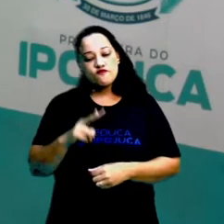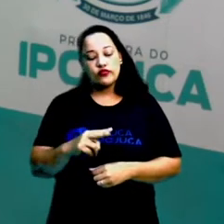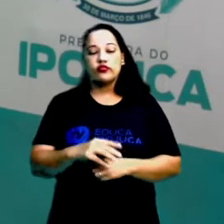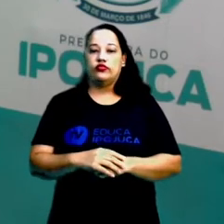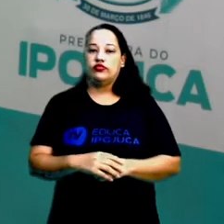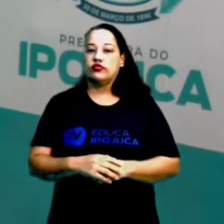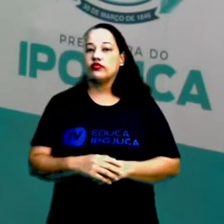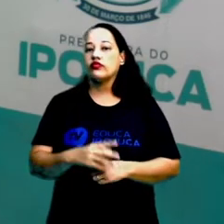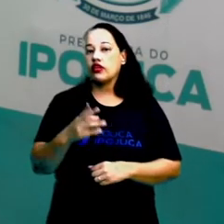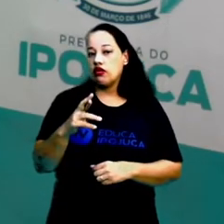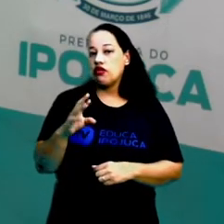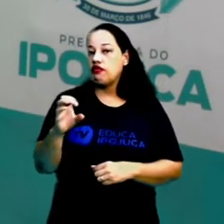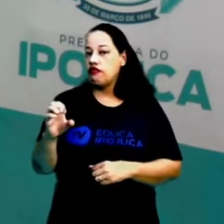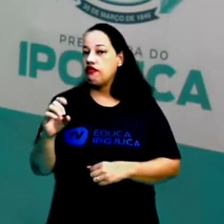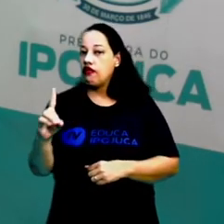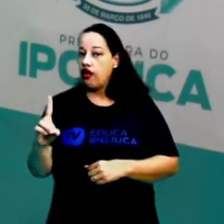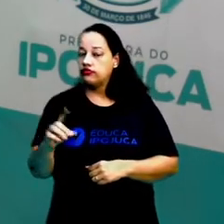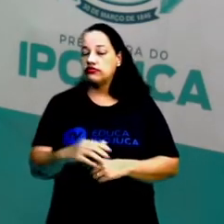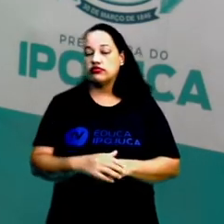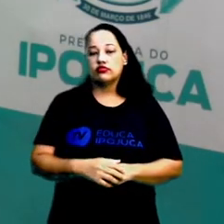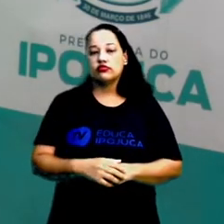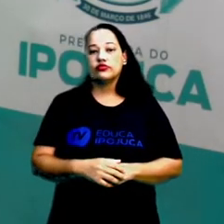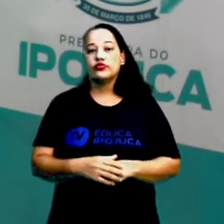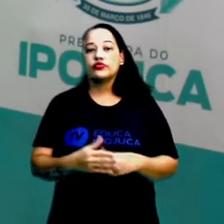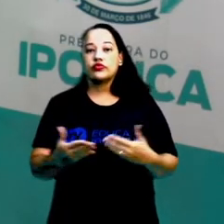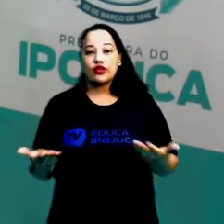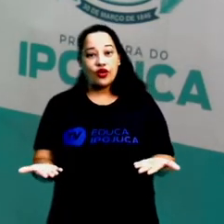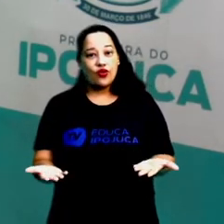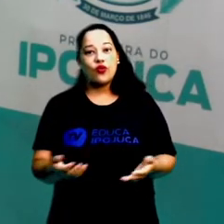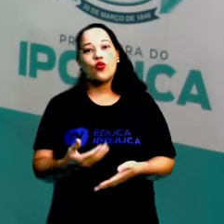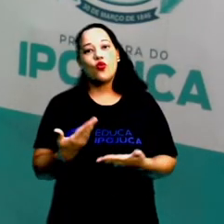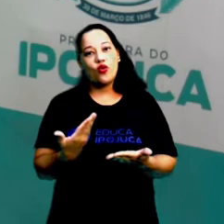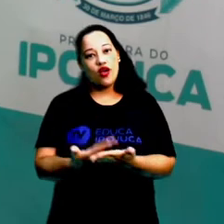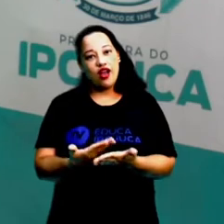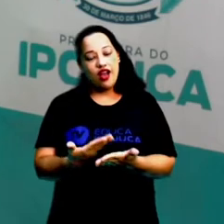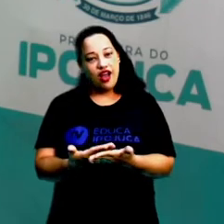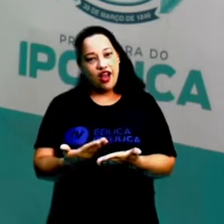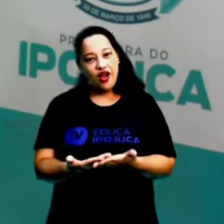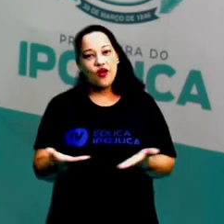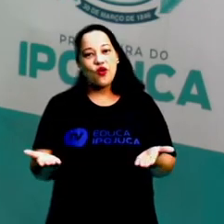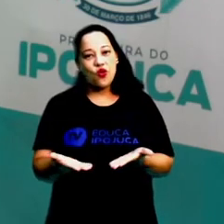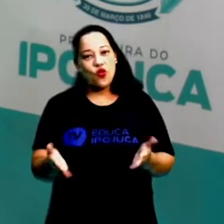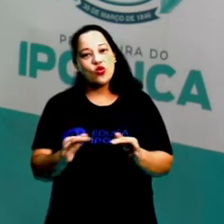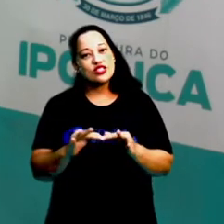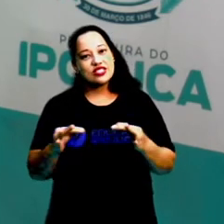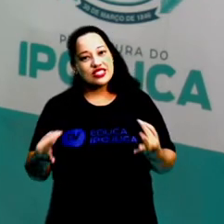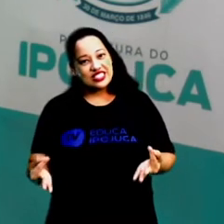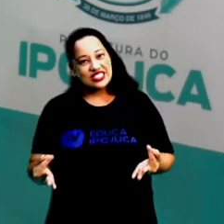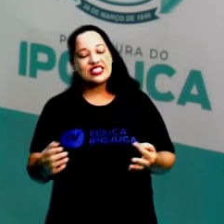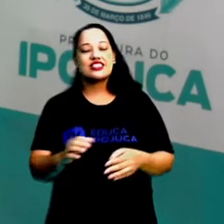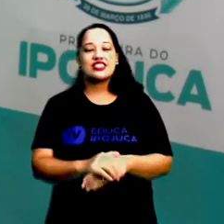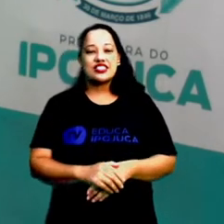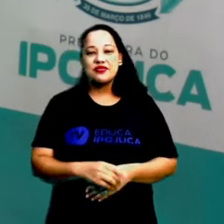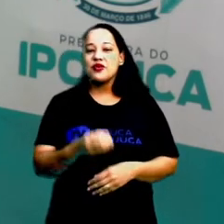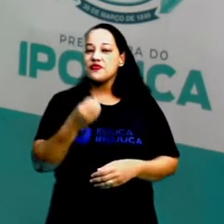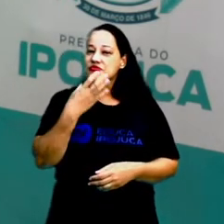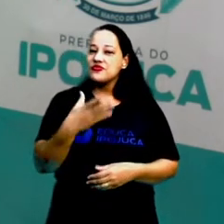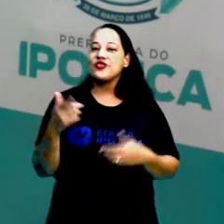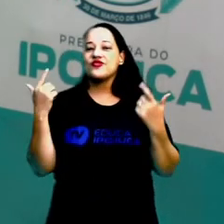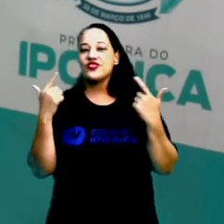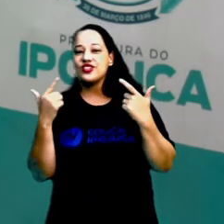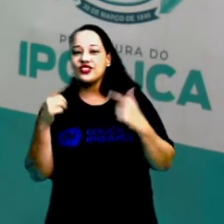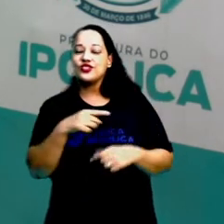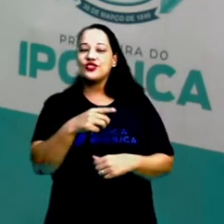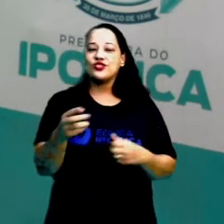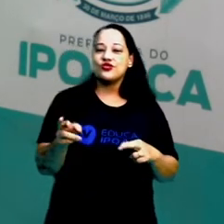ok? Então, pessoal, essa foi a nossa aula de hoje. Uma aula simples, curta, mas bem divertida. Espero que vocês